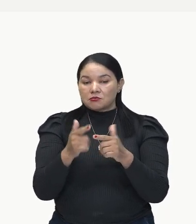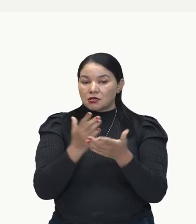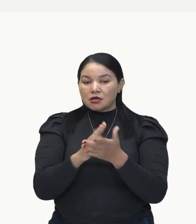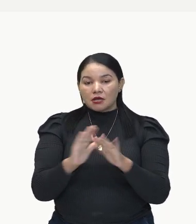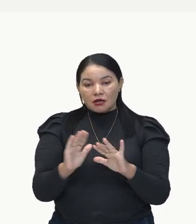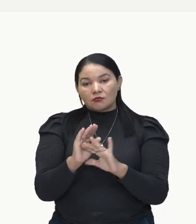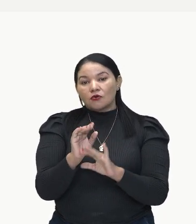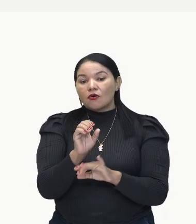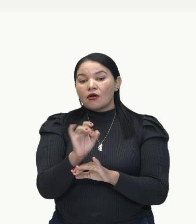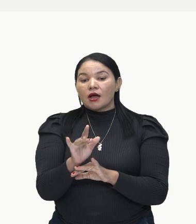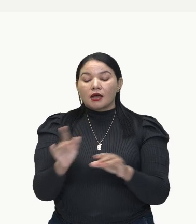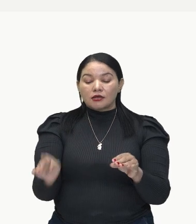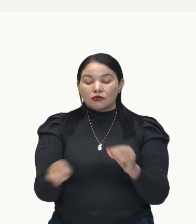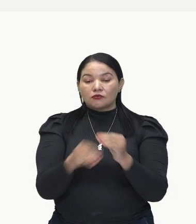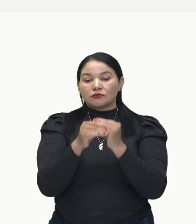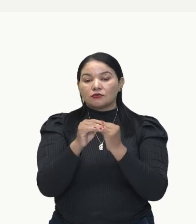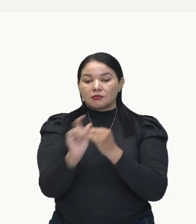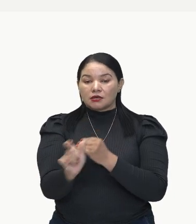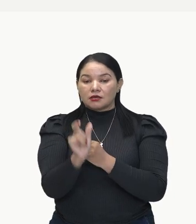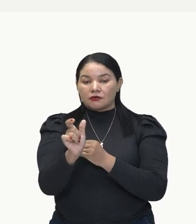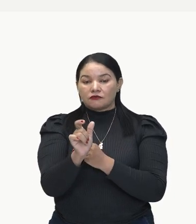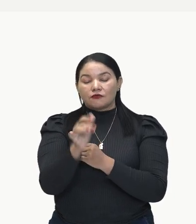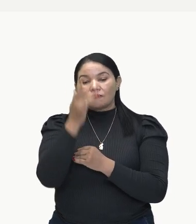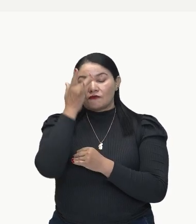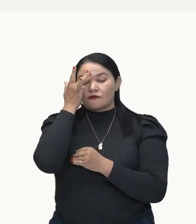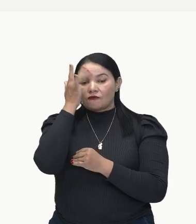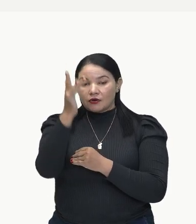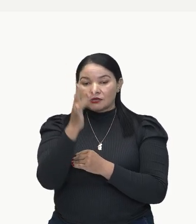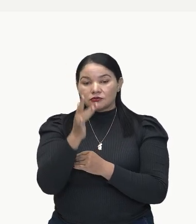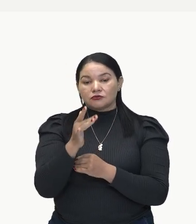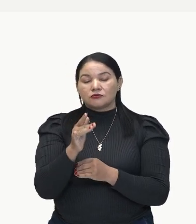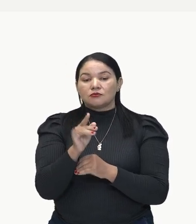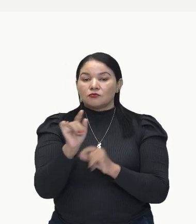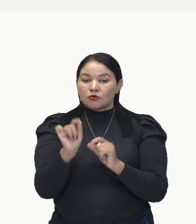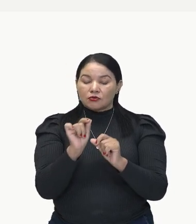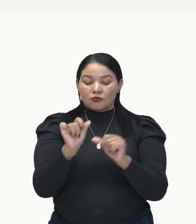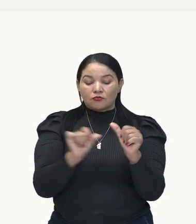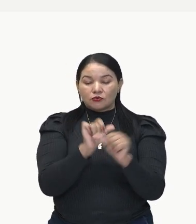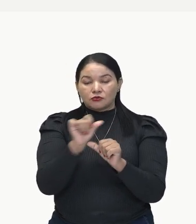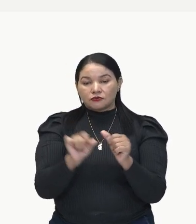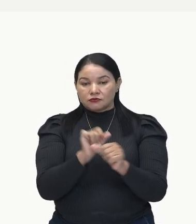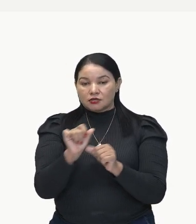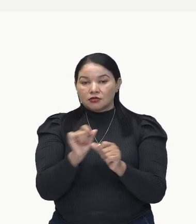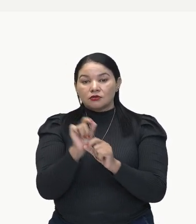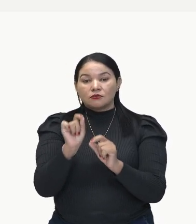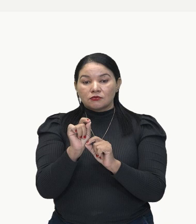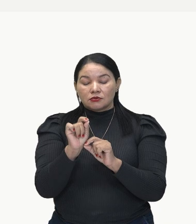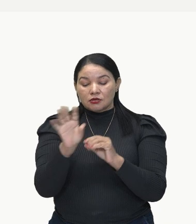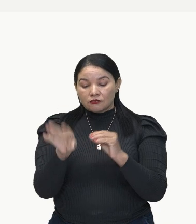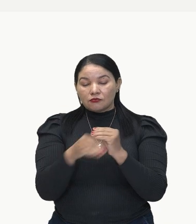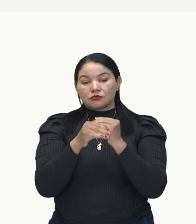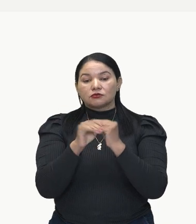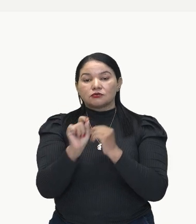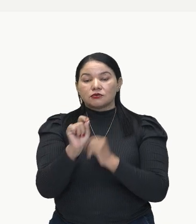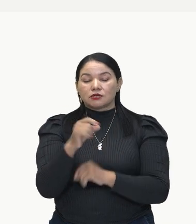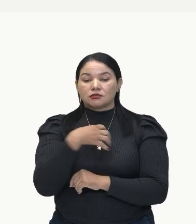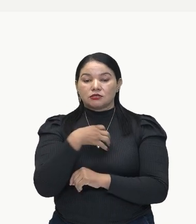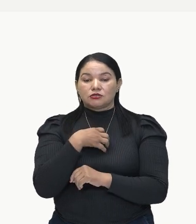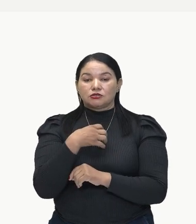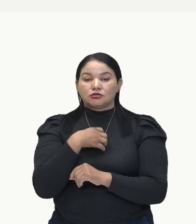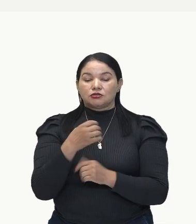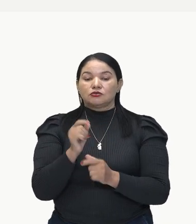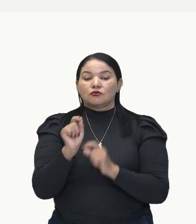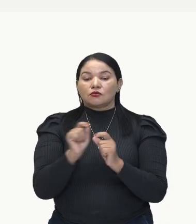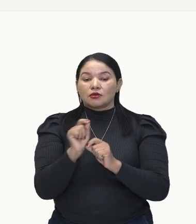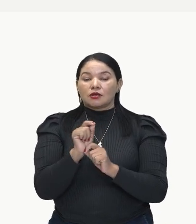esse facilmente, eu estou colocando um modificador para dar outro sentido a esse verbo. Ela não só resolveu o problema,